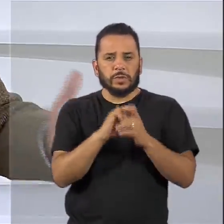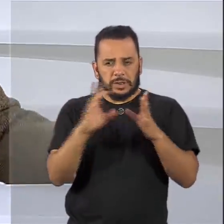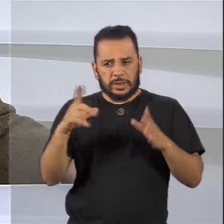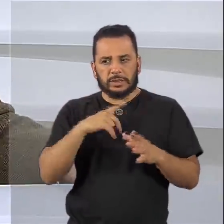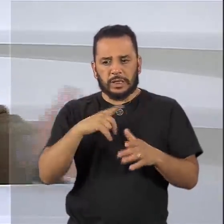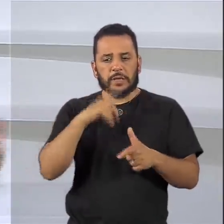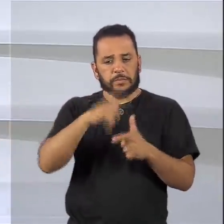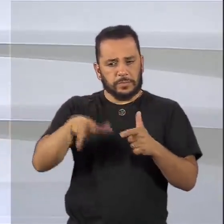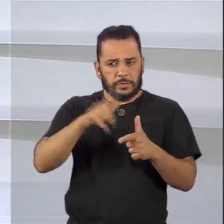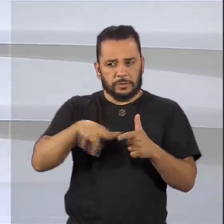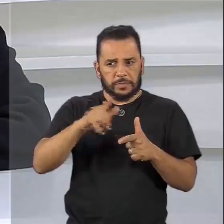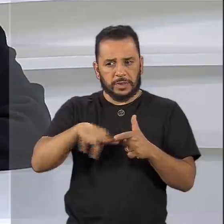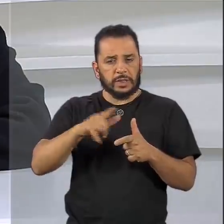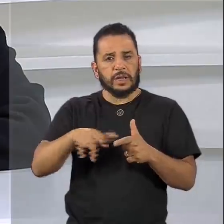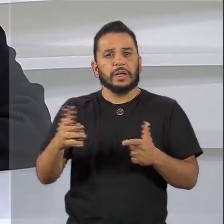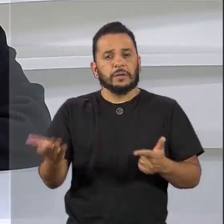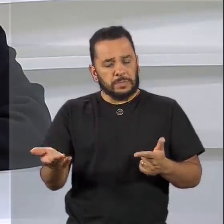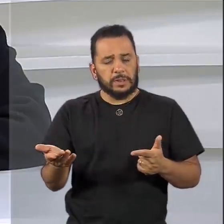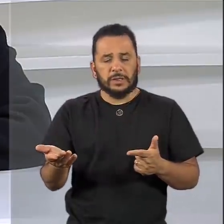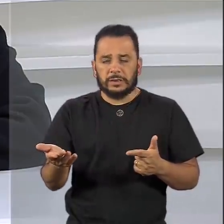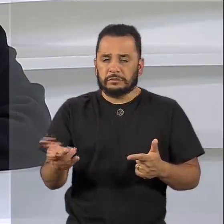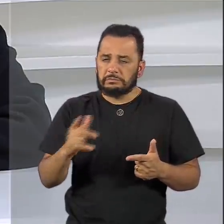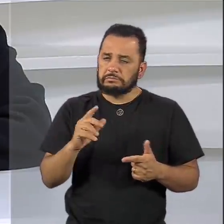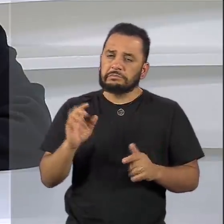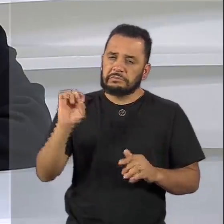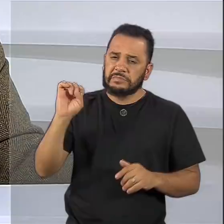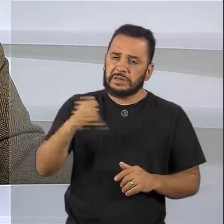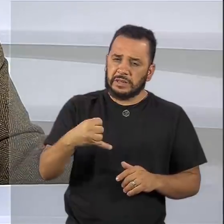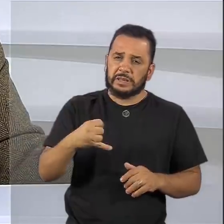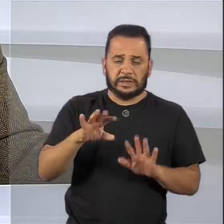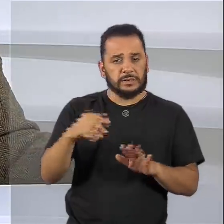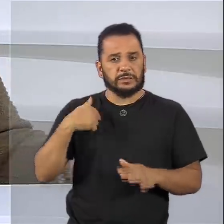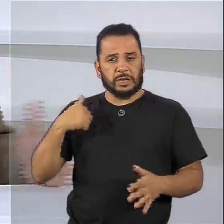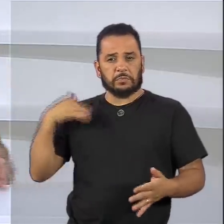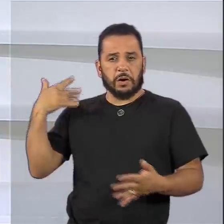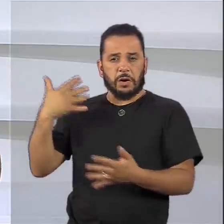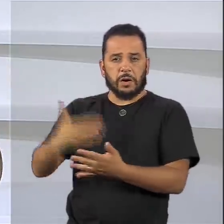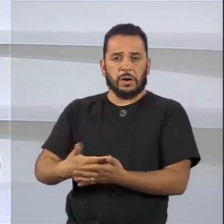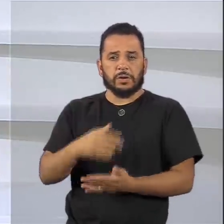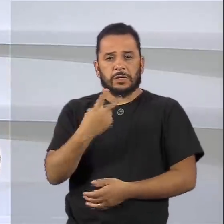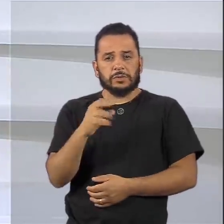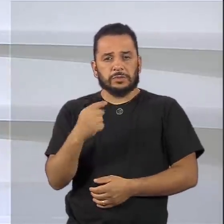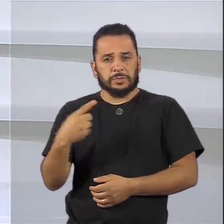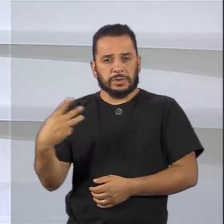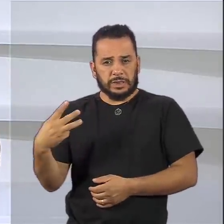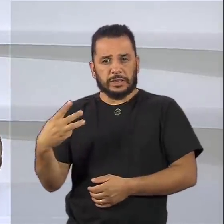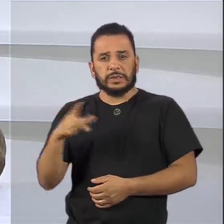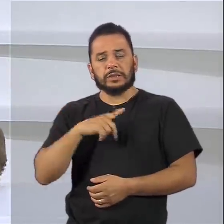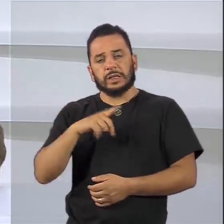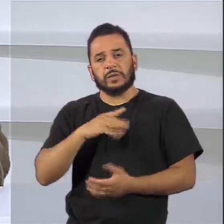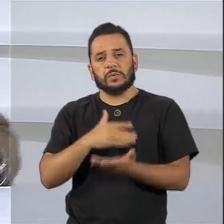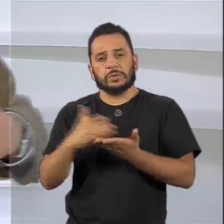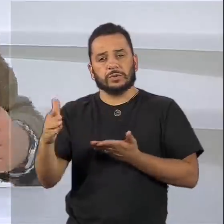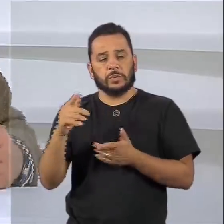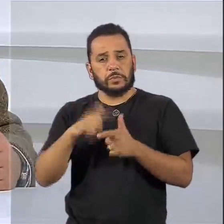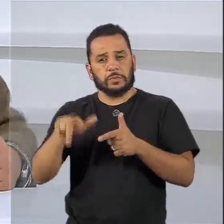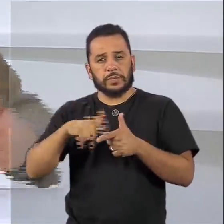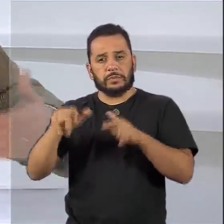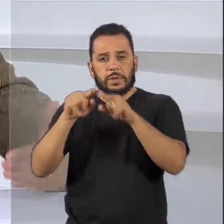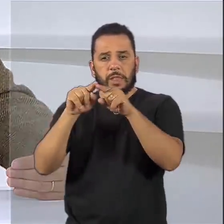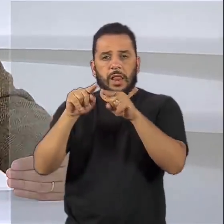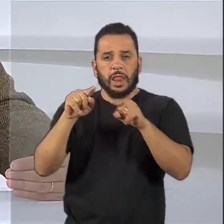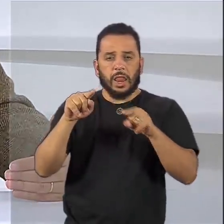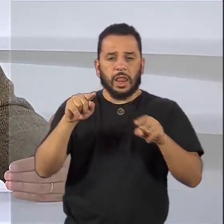crise, corre risco. É evidente que desde 2013 nós entramos num período de forte turbulência. Por quê? Porque